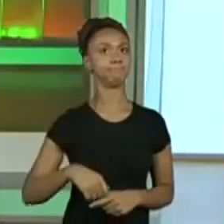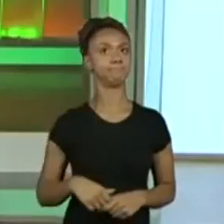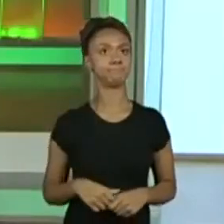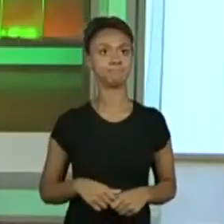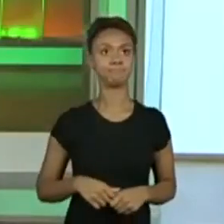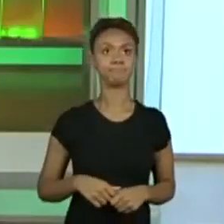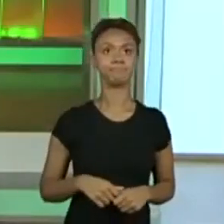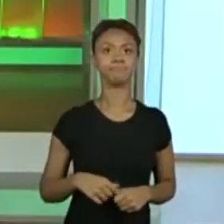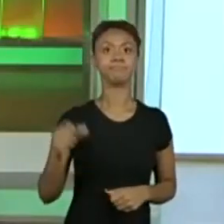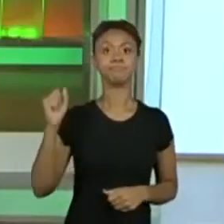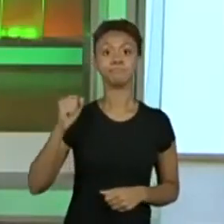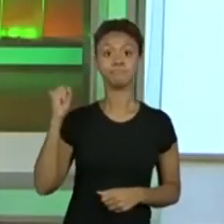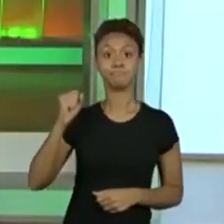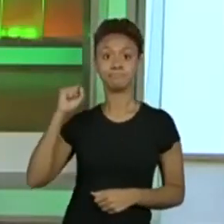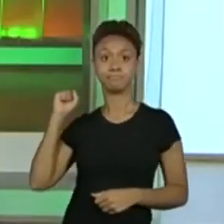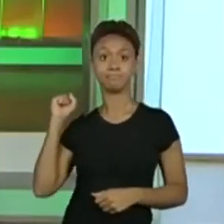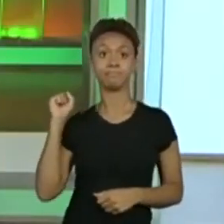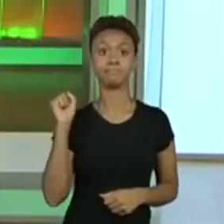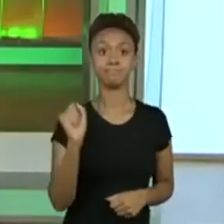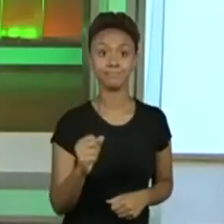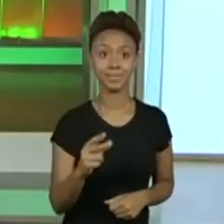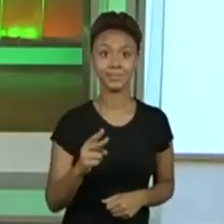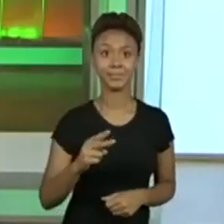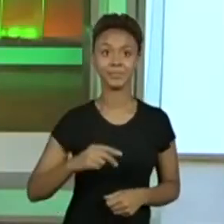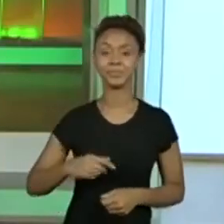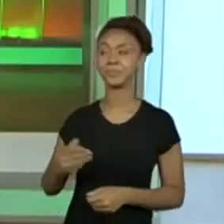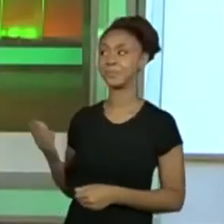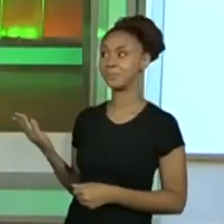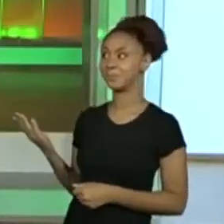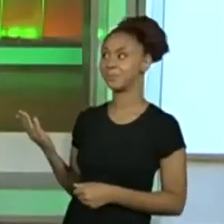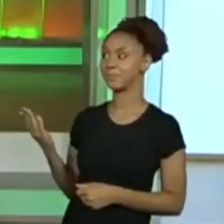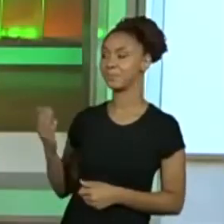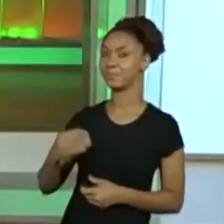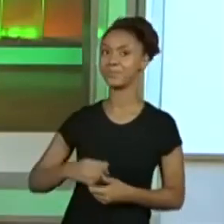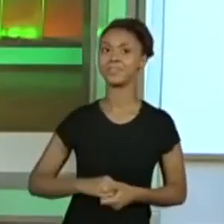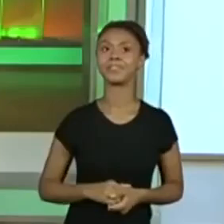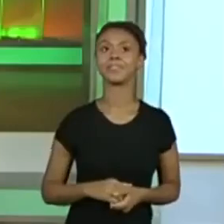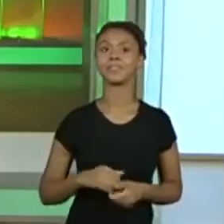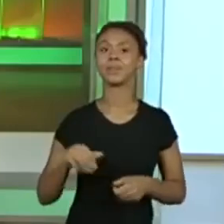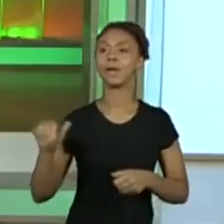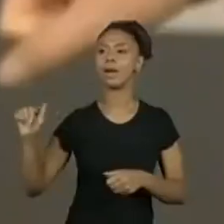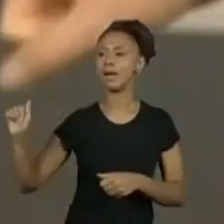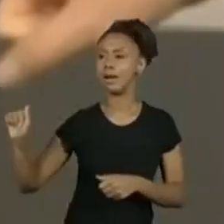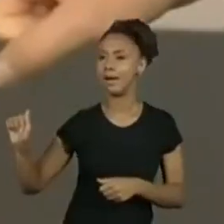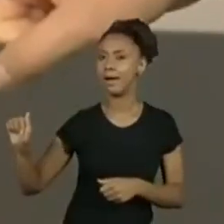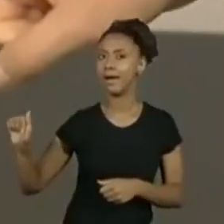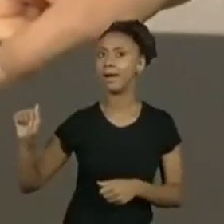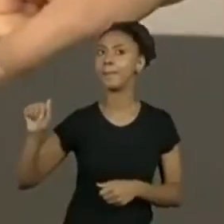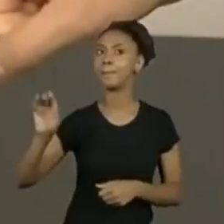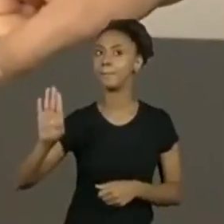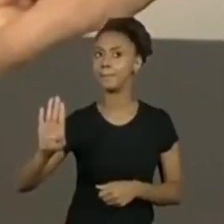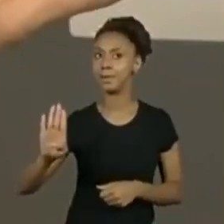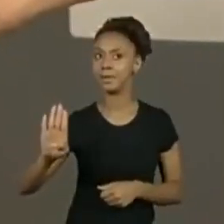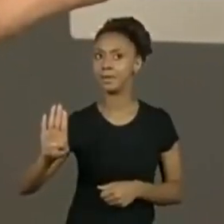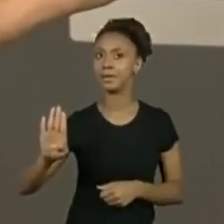lá? Vamos. U, E, stop. A,